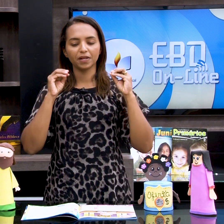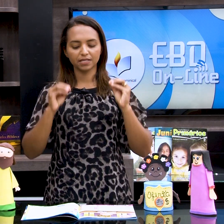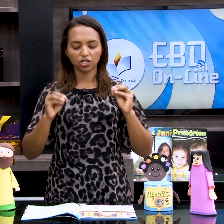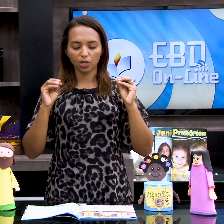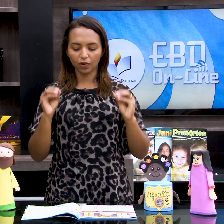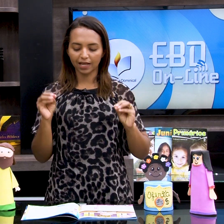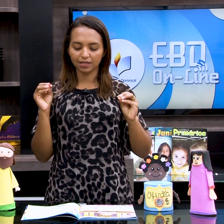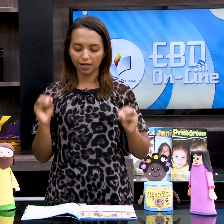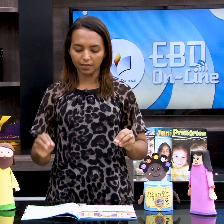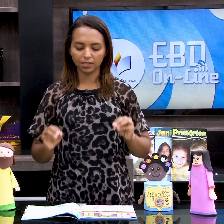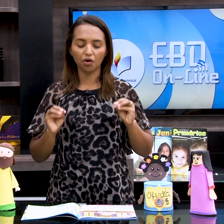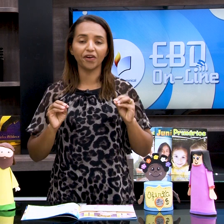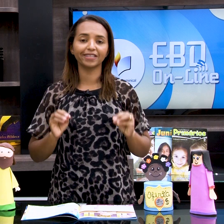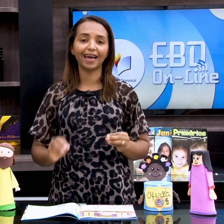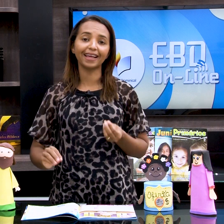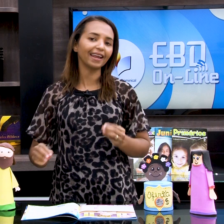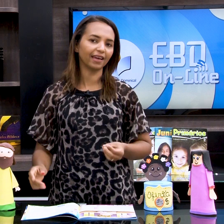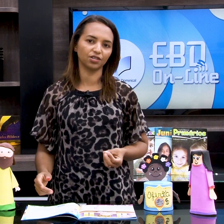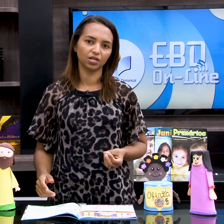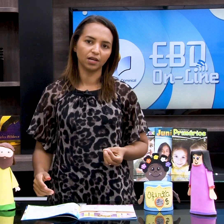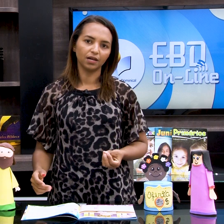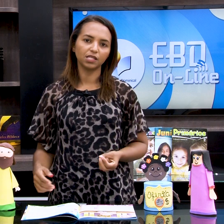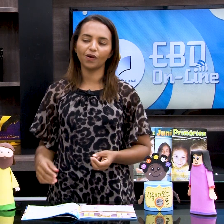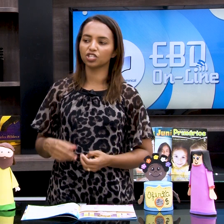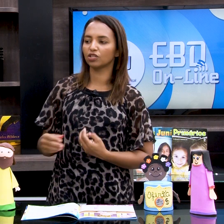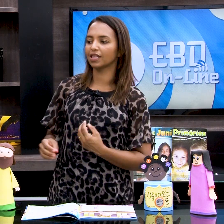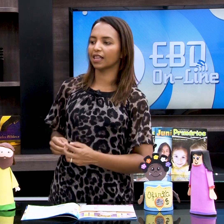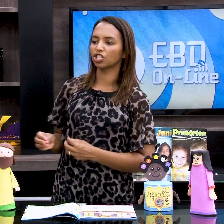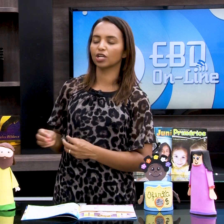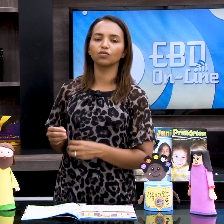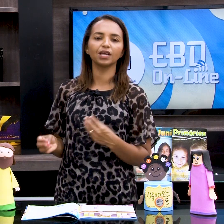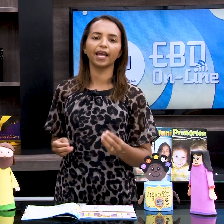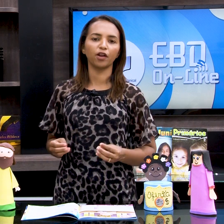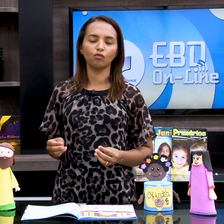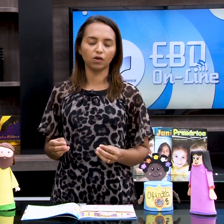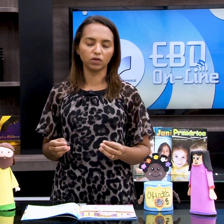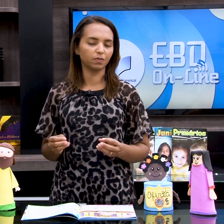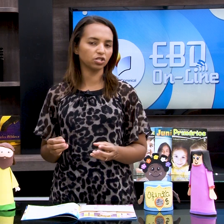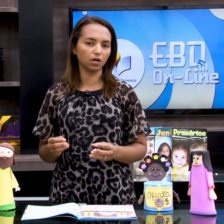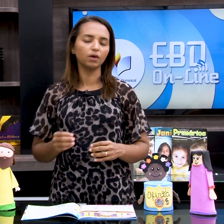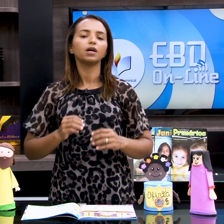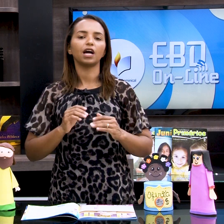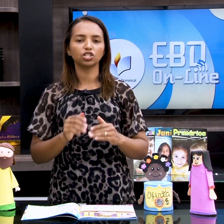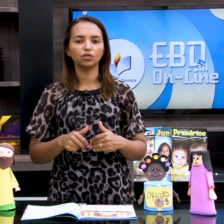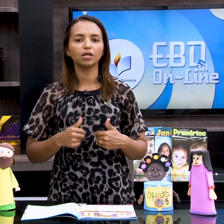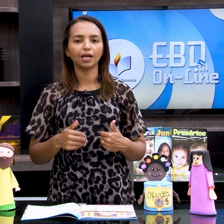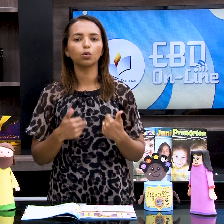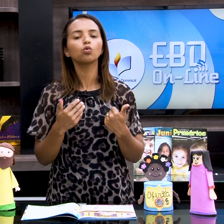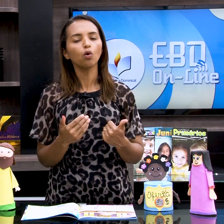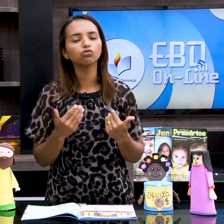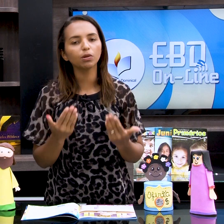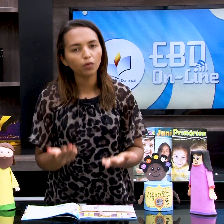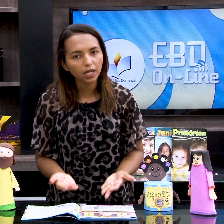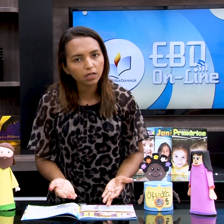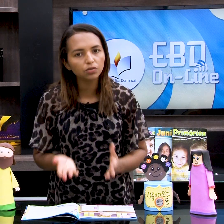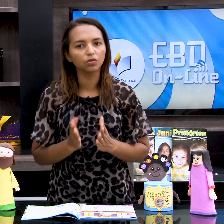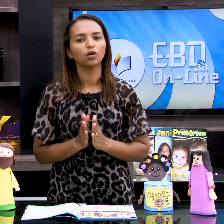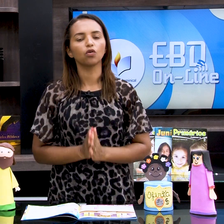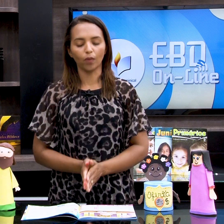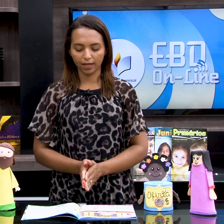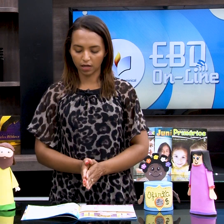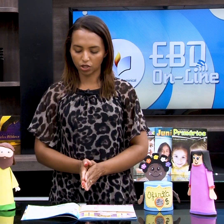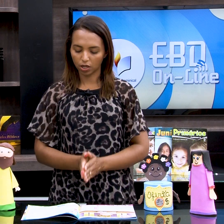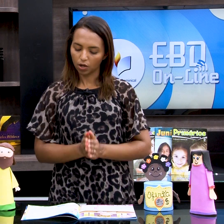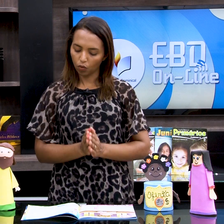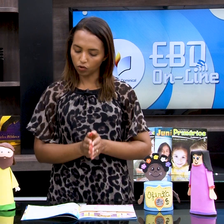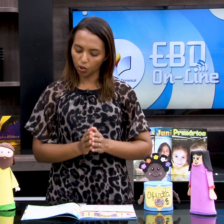então você precisa estimular as Crianças A ofertarem alegres não achando que tá deixando de ganhar alguma coisa mas não achando que tá contribuindo